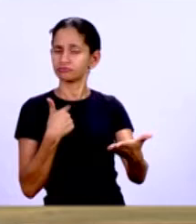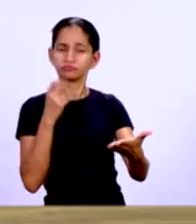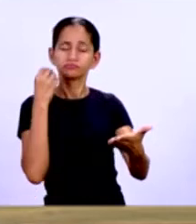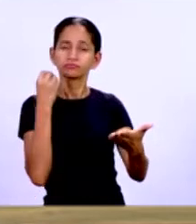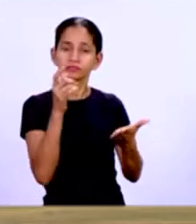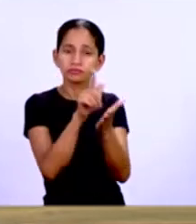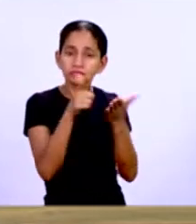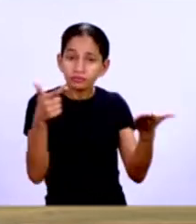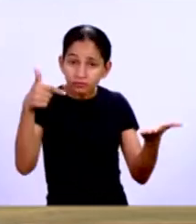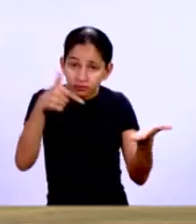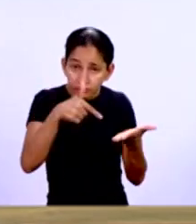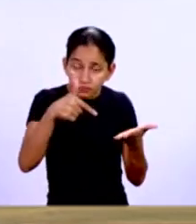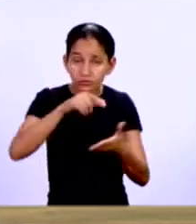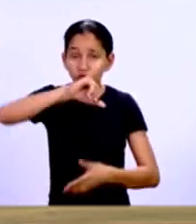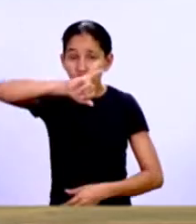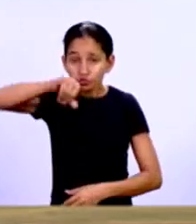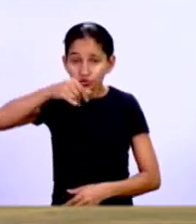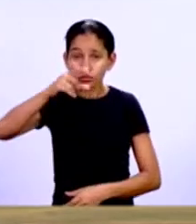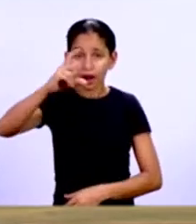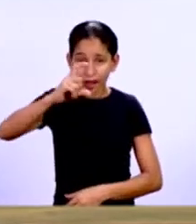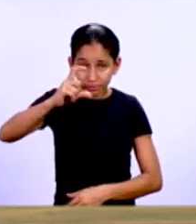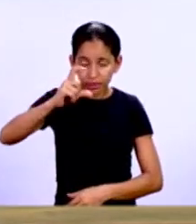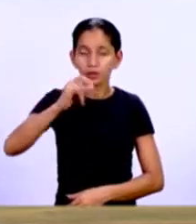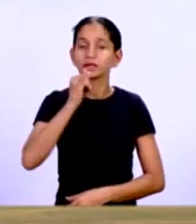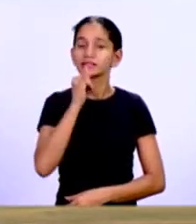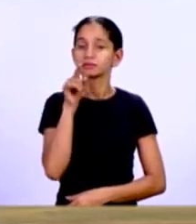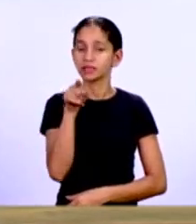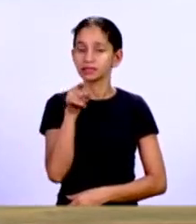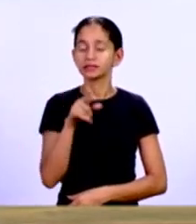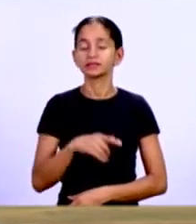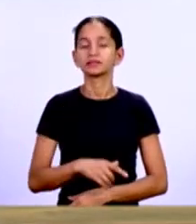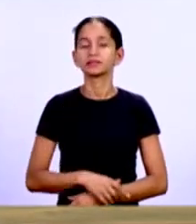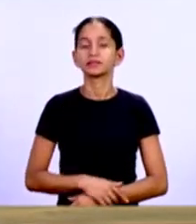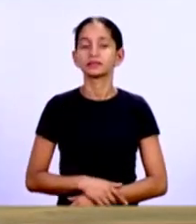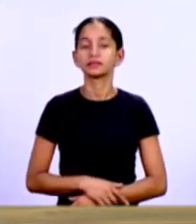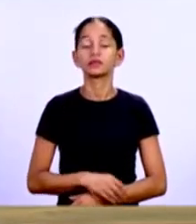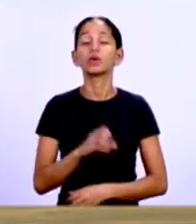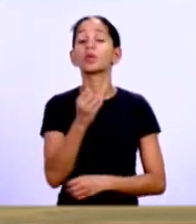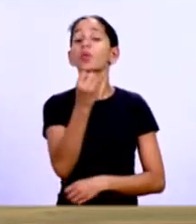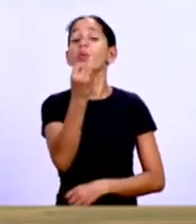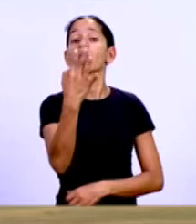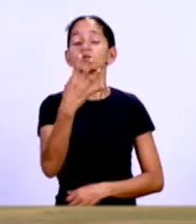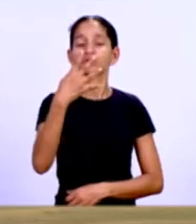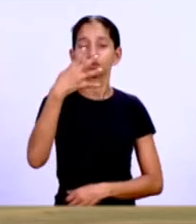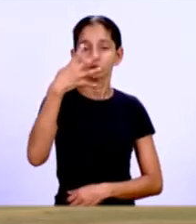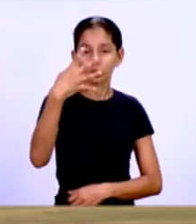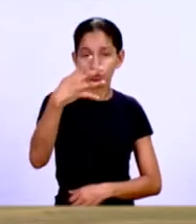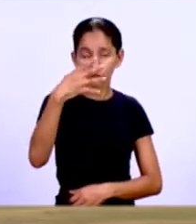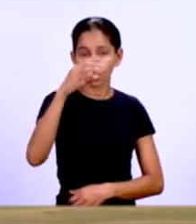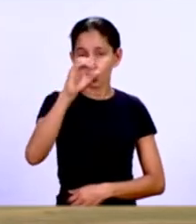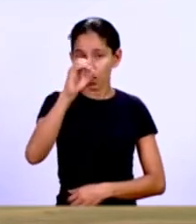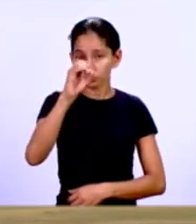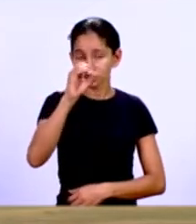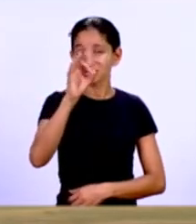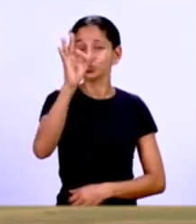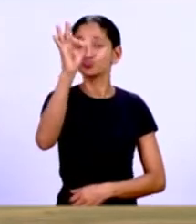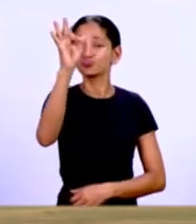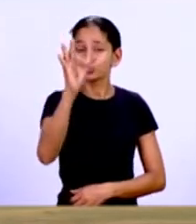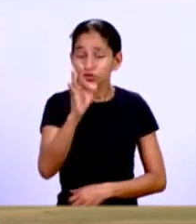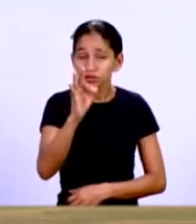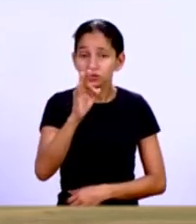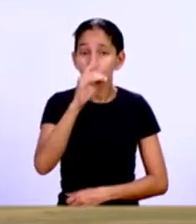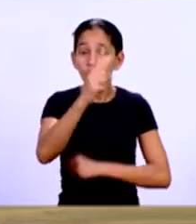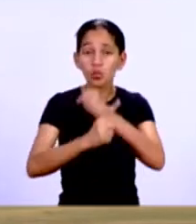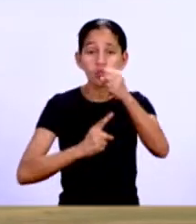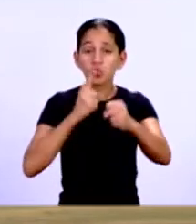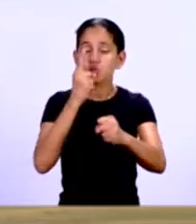juros no Brasil, os juros do cartão de crédito, né, no caso, ele superou os 400% ao ano, um recorde que nunca